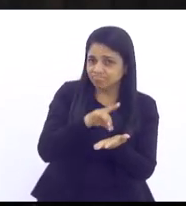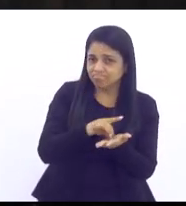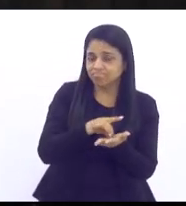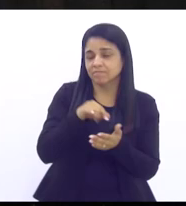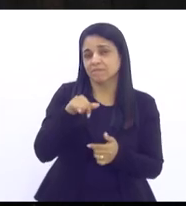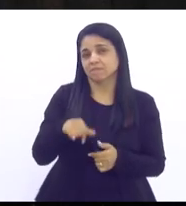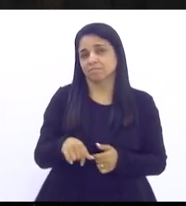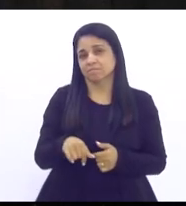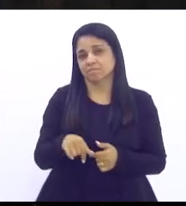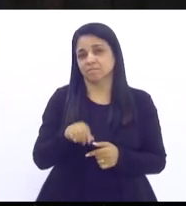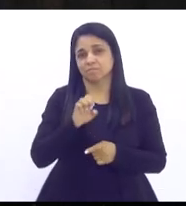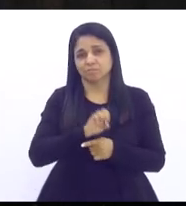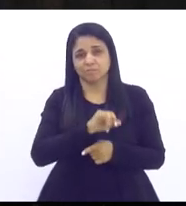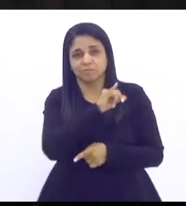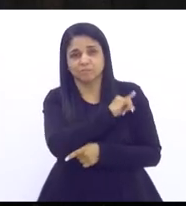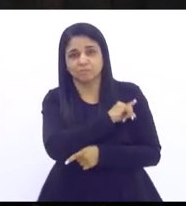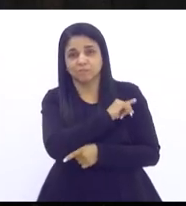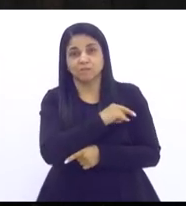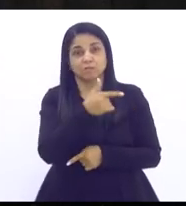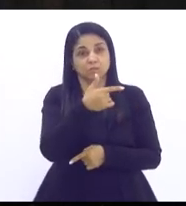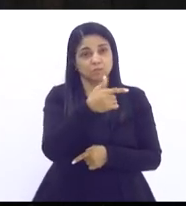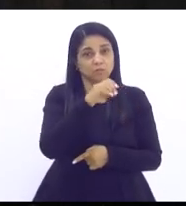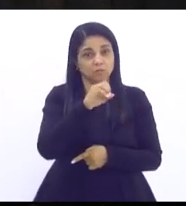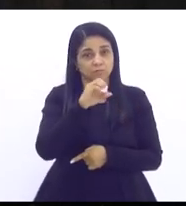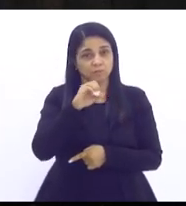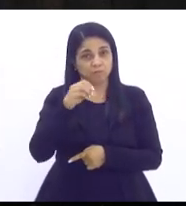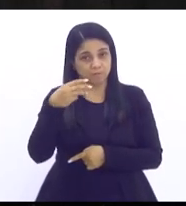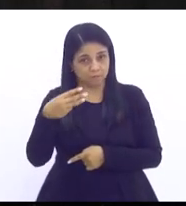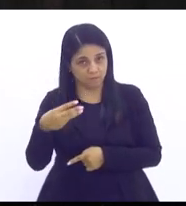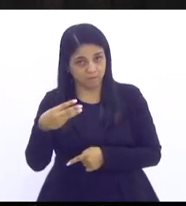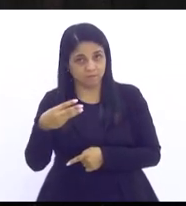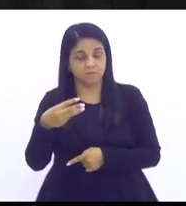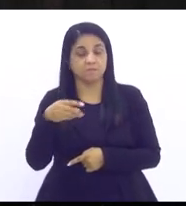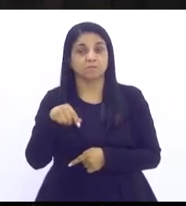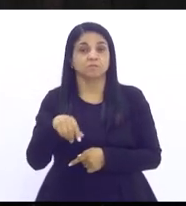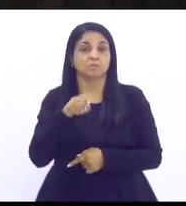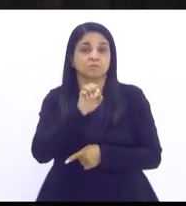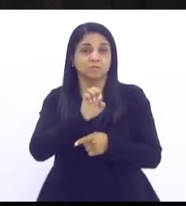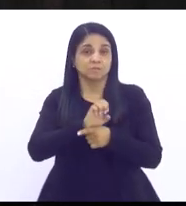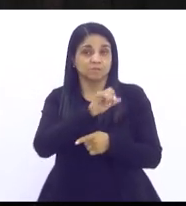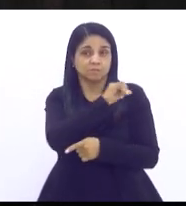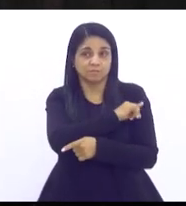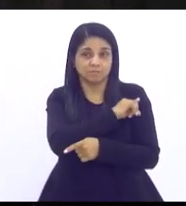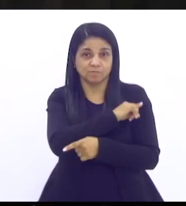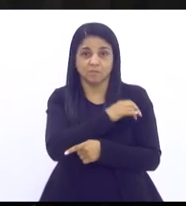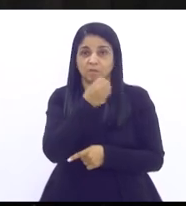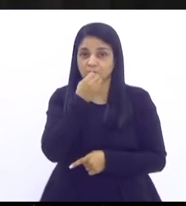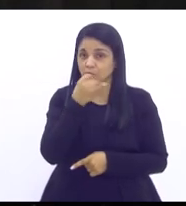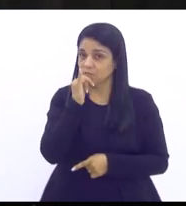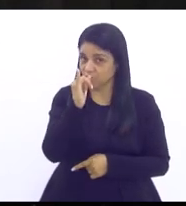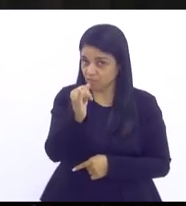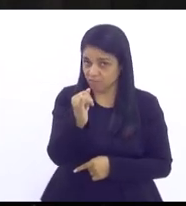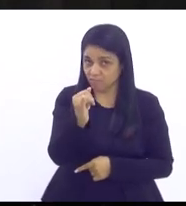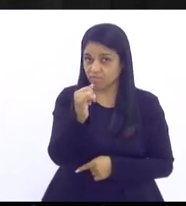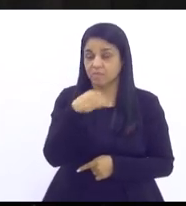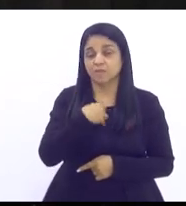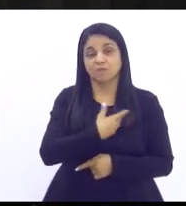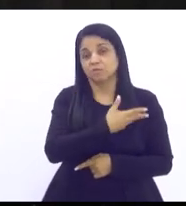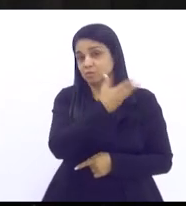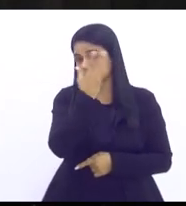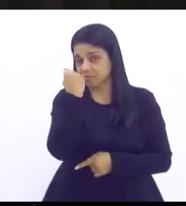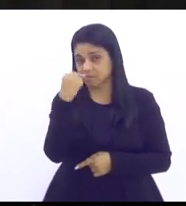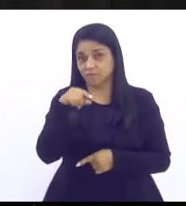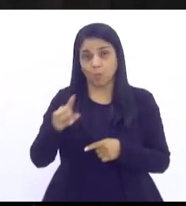aqui no Estado do Rio de Janeiro em 2003. O Estado do Rio de Janeiro, é bom que se diga, para que nós não esqueçamos, foi o